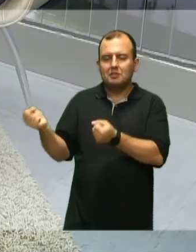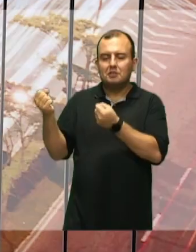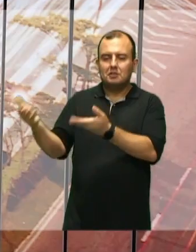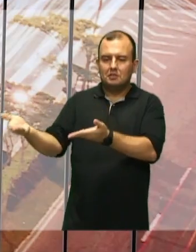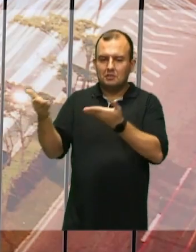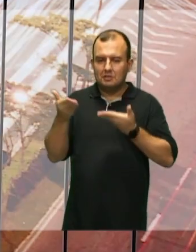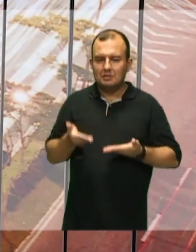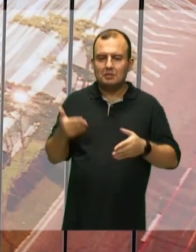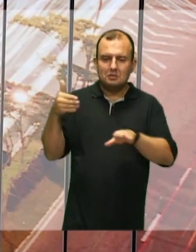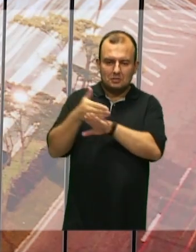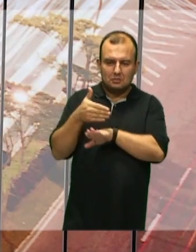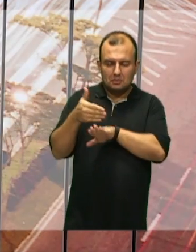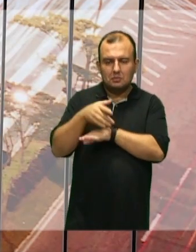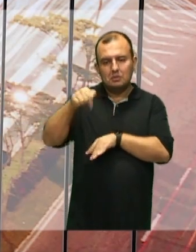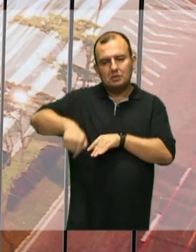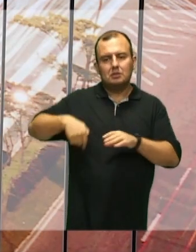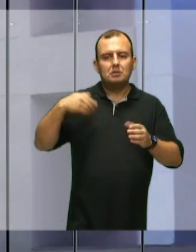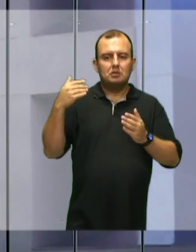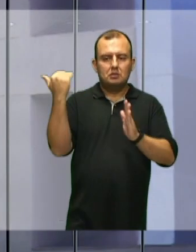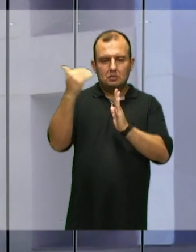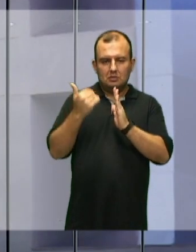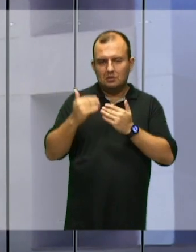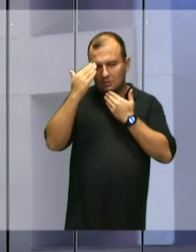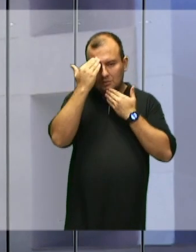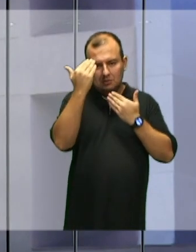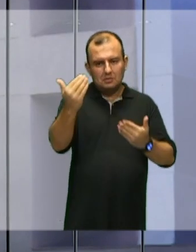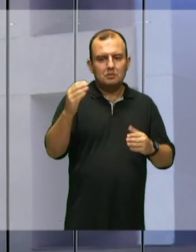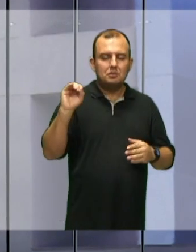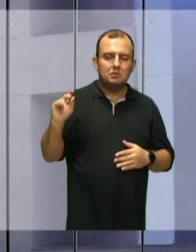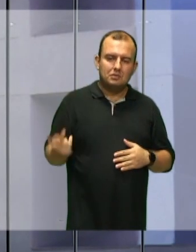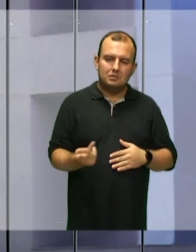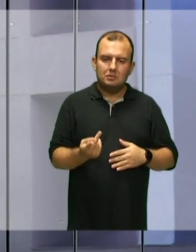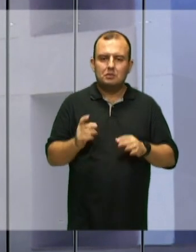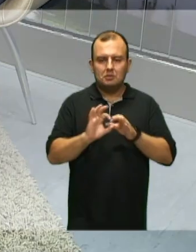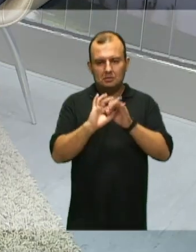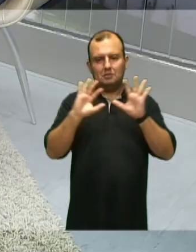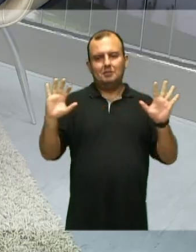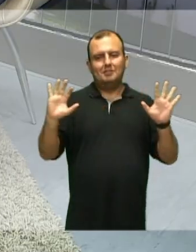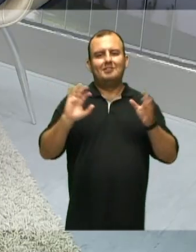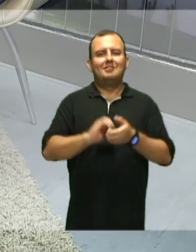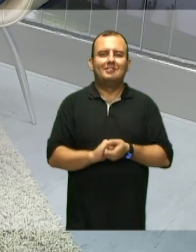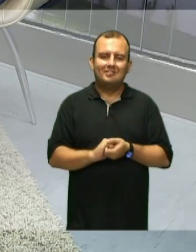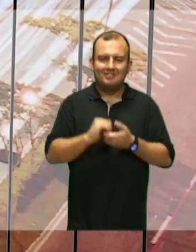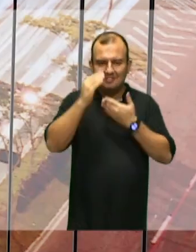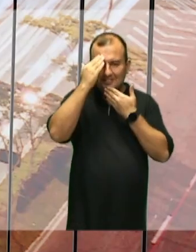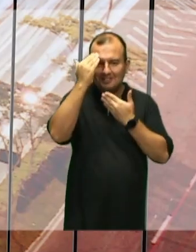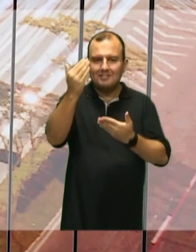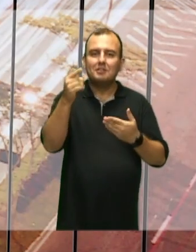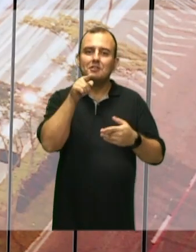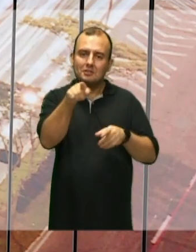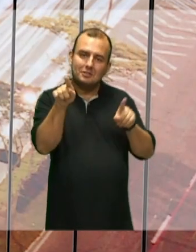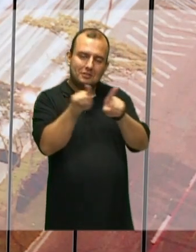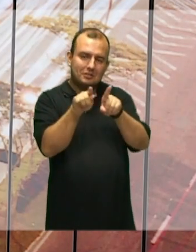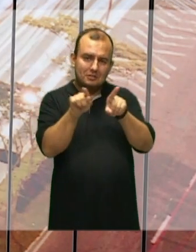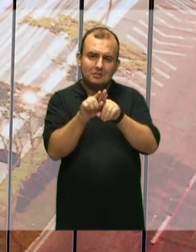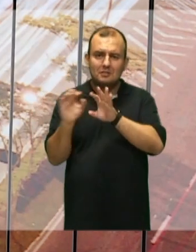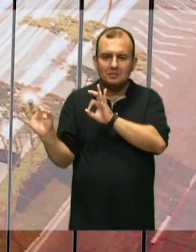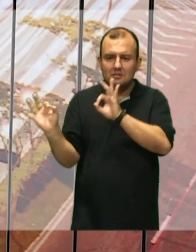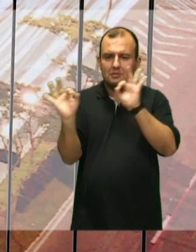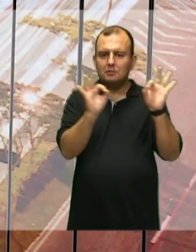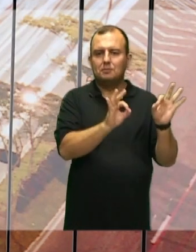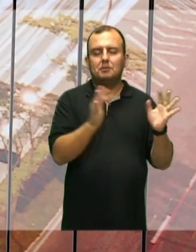convite participar conosco aqui do programa Eu que agradeço a oportunidade estou à disposição obrigado a você também que nos